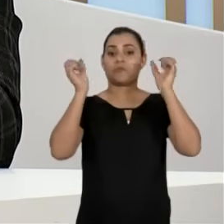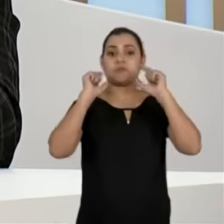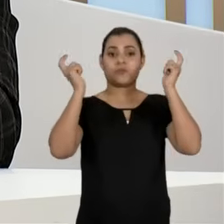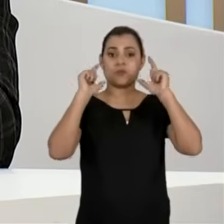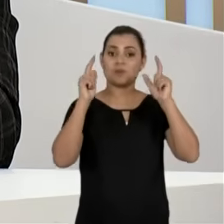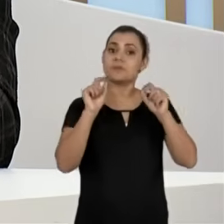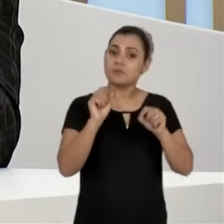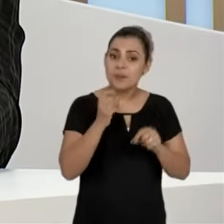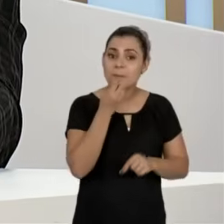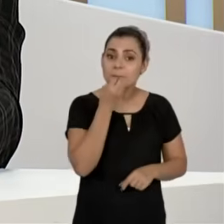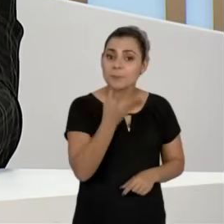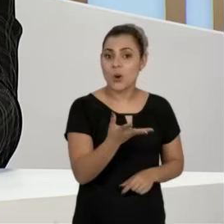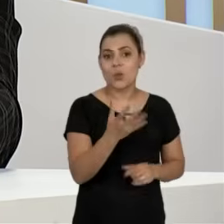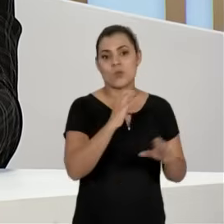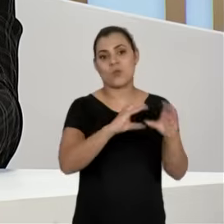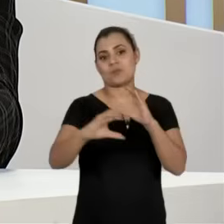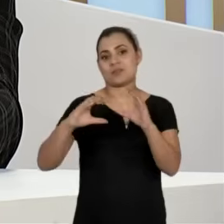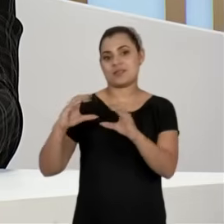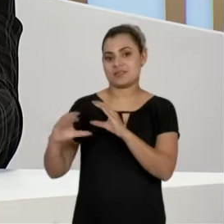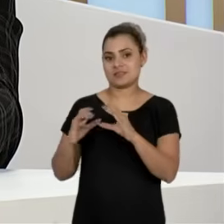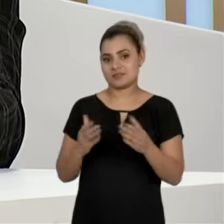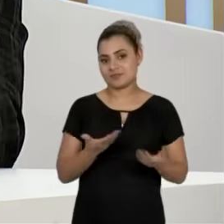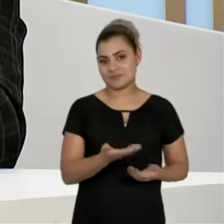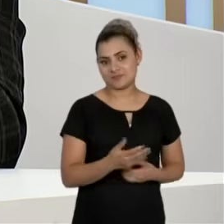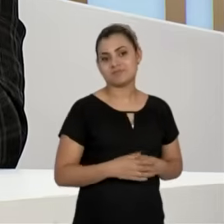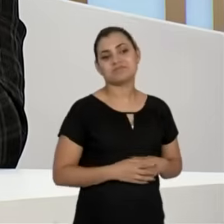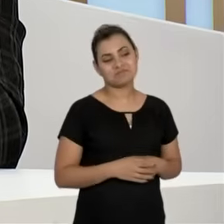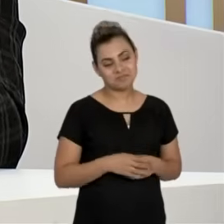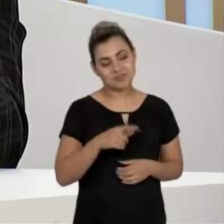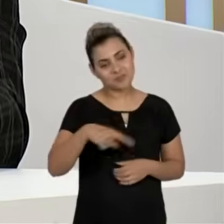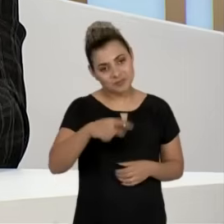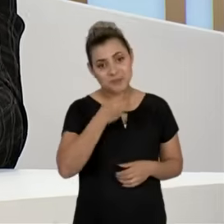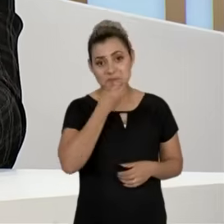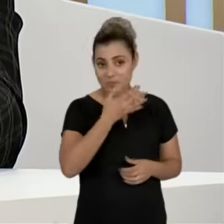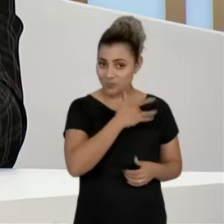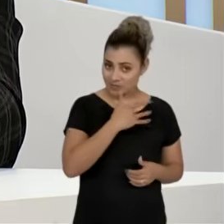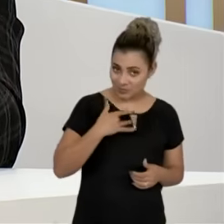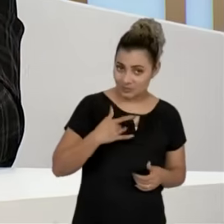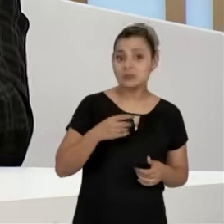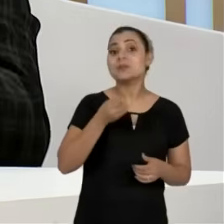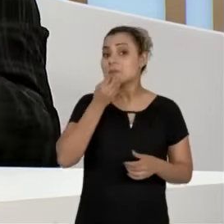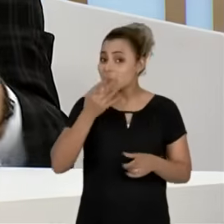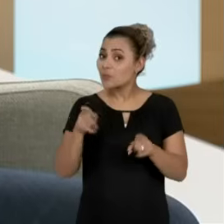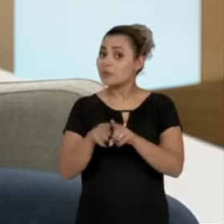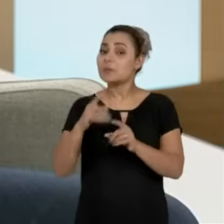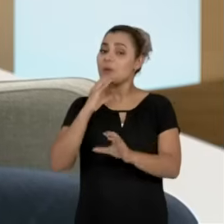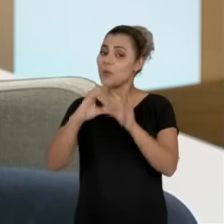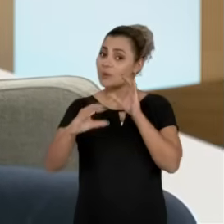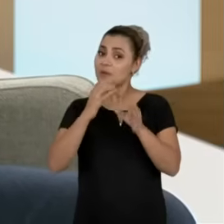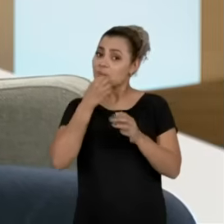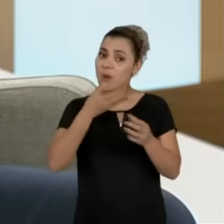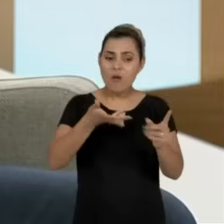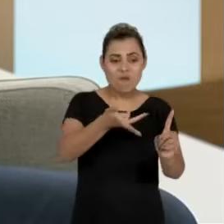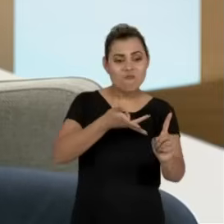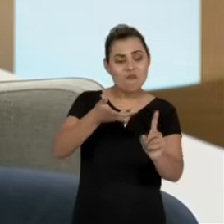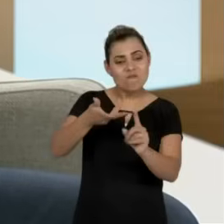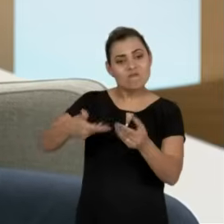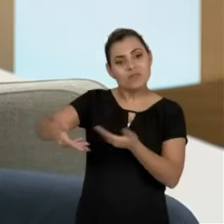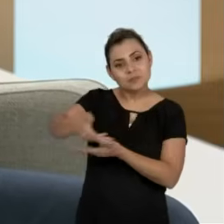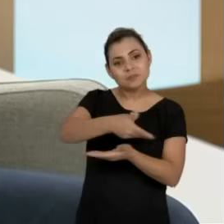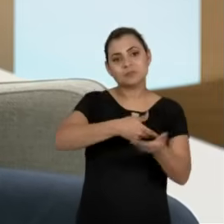como vocês são bons de comunicação, né? Vocês são bons de saúde, mas vocês são muito bons de comunicação. Então, lá